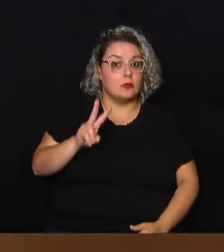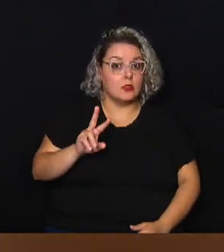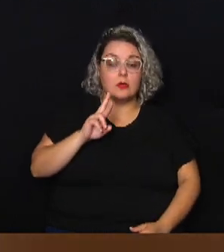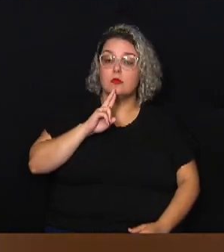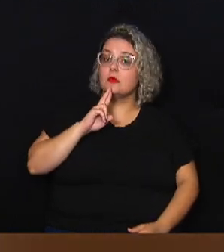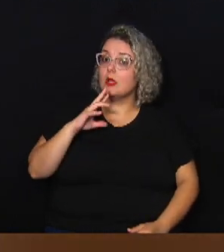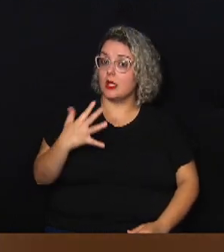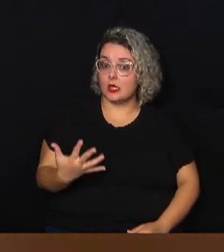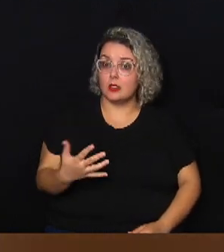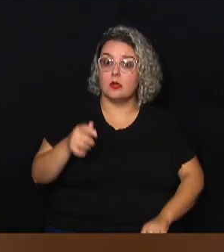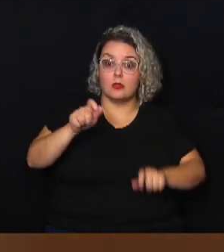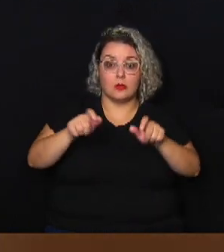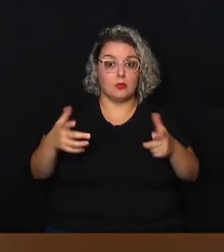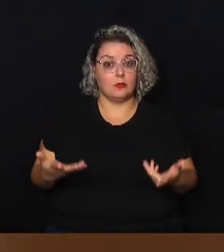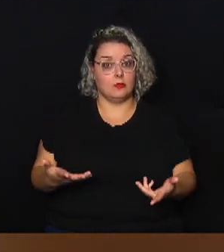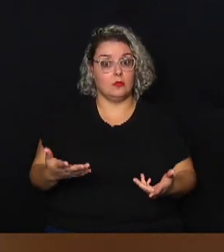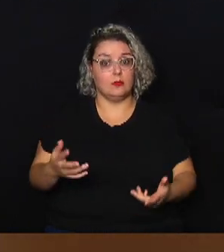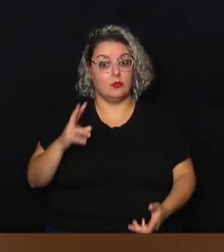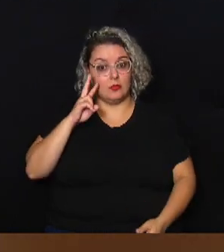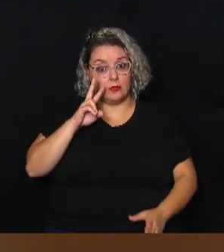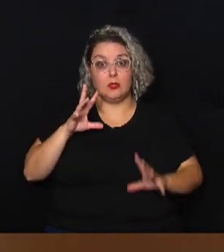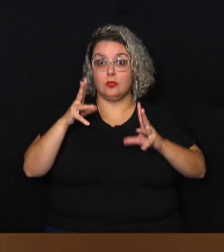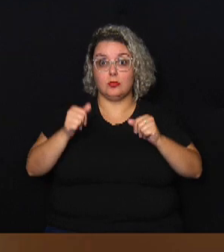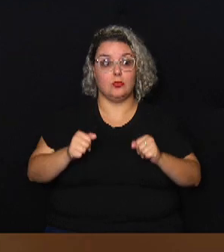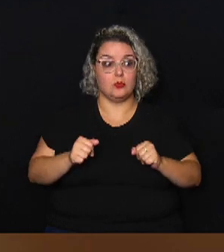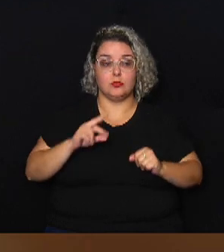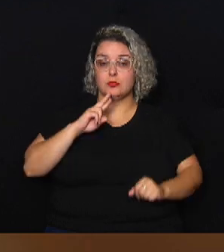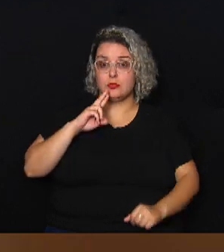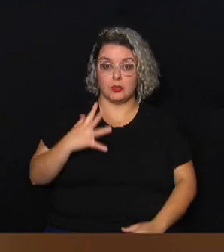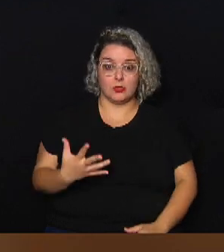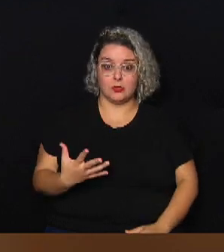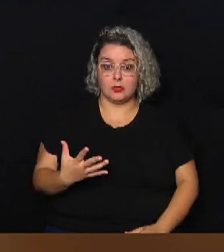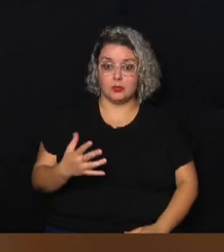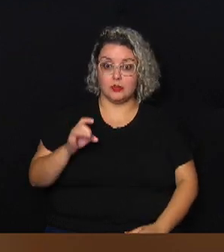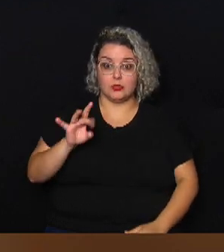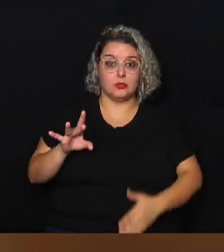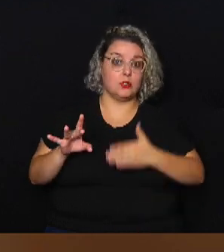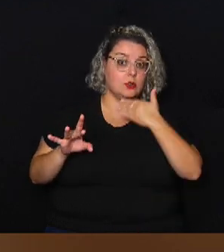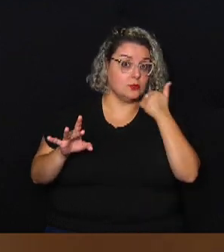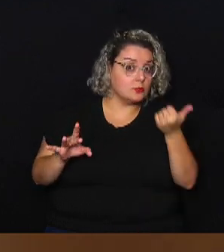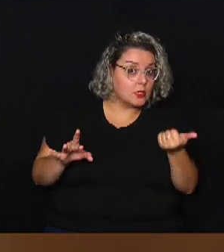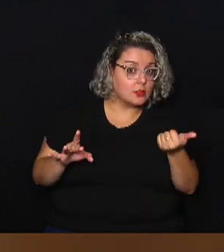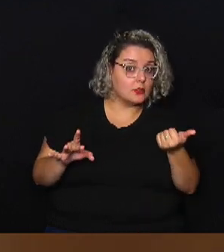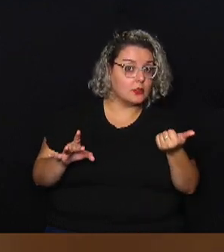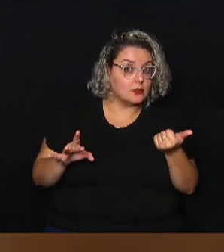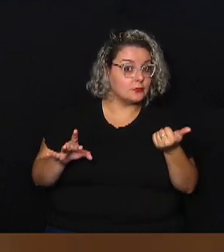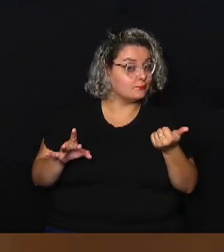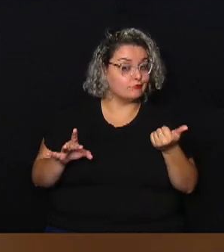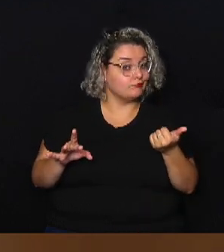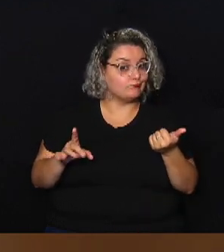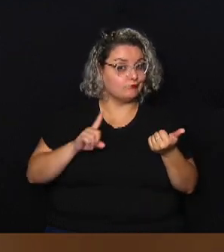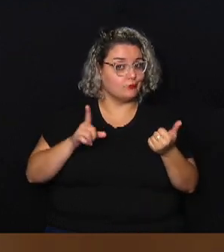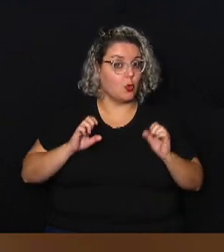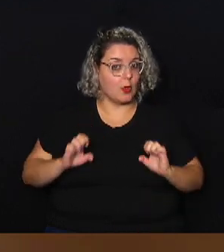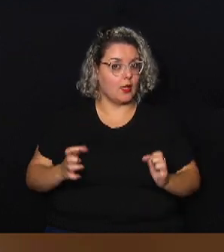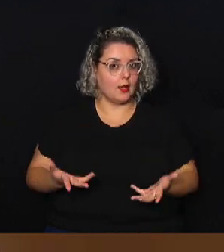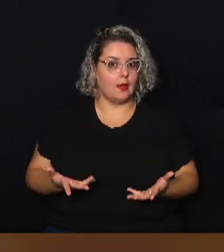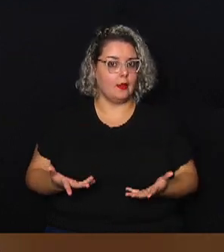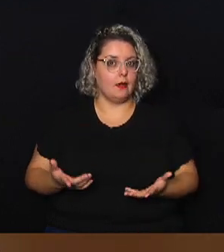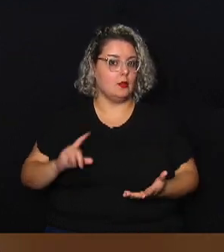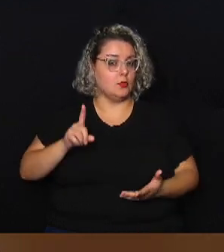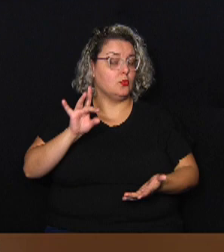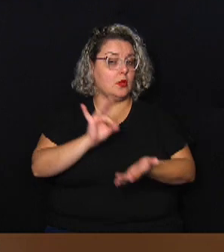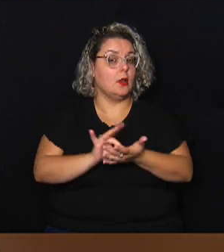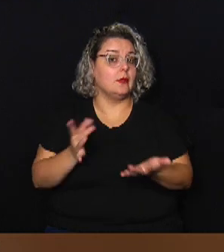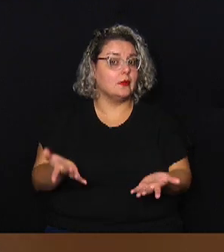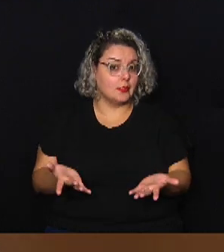da pessoa vendo todos os resultados. Se você for ver só os melhores casos, não é uma realidade.